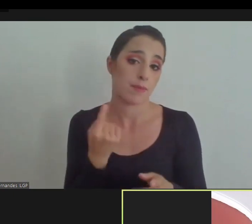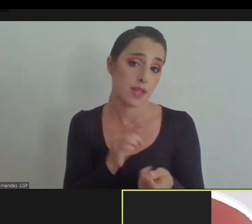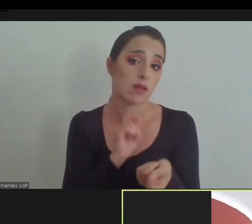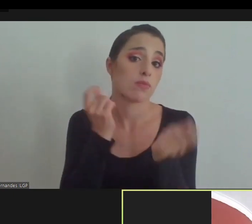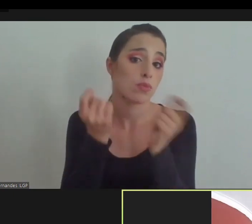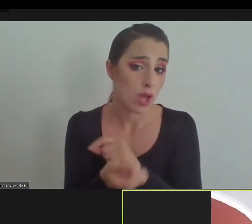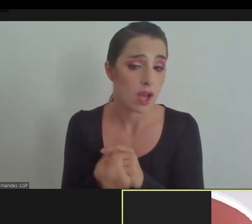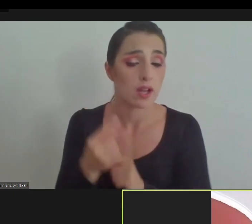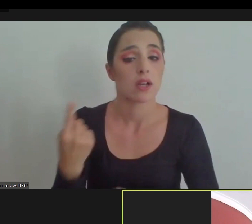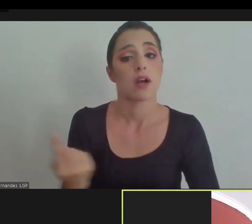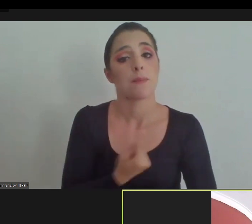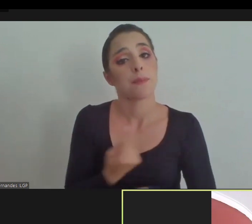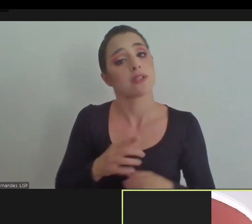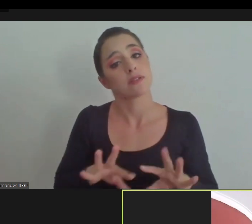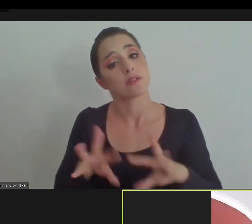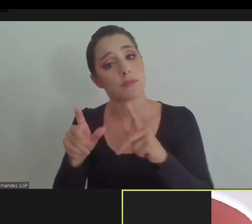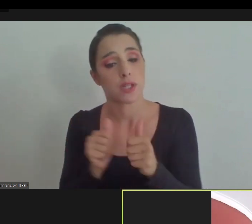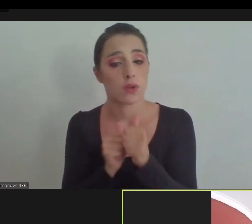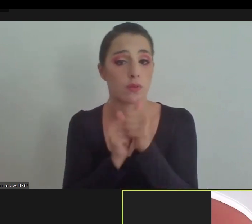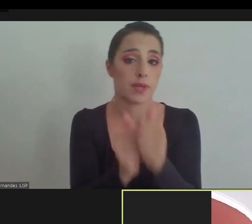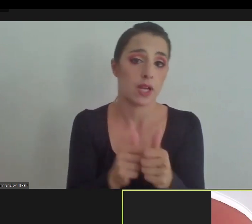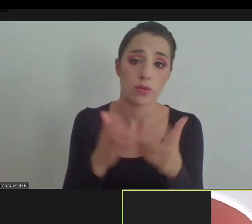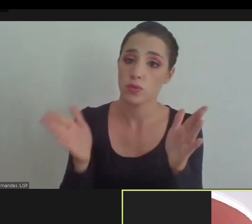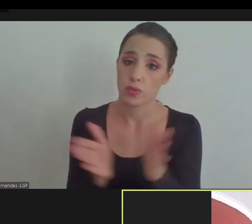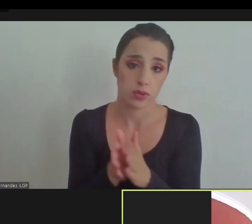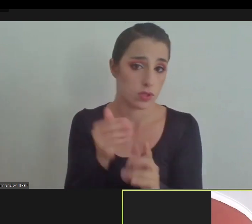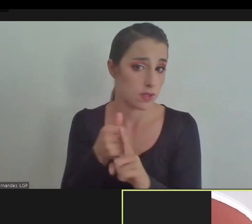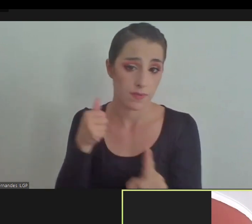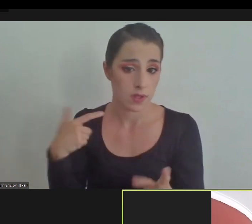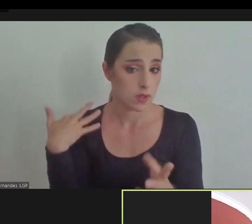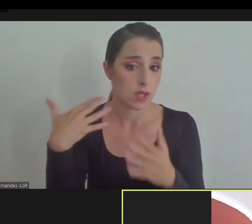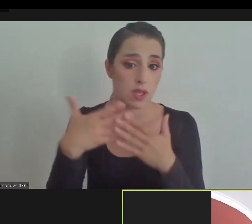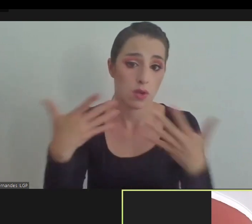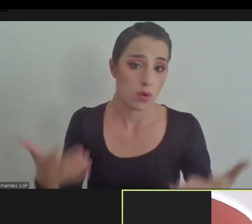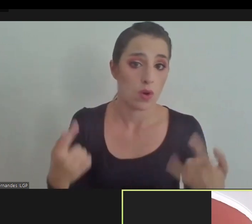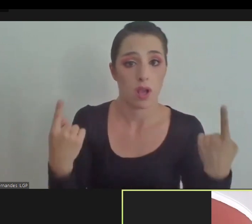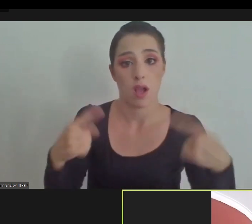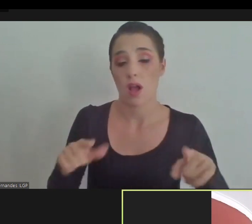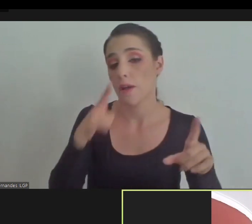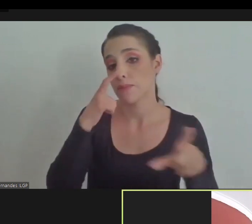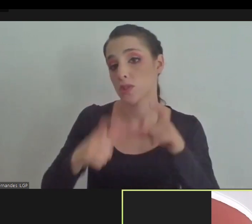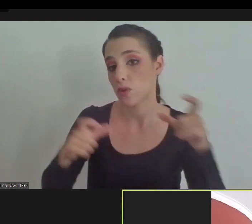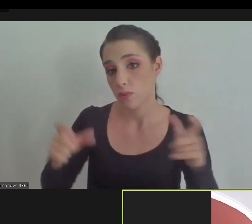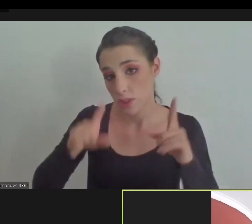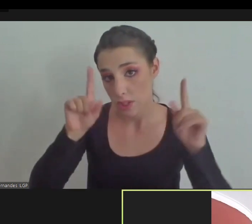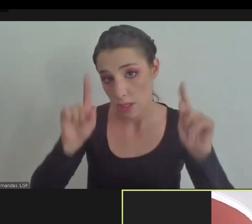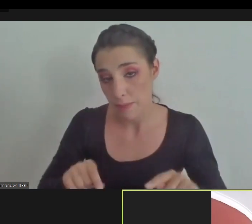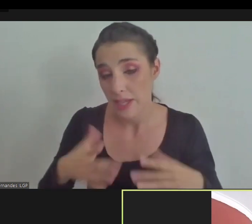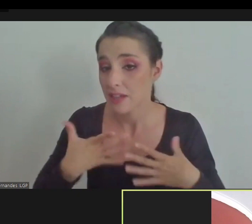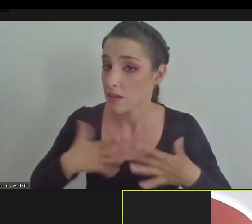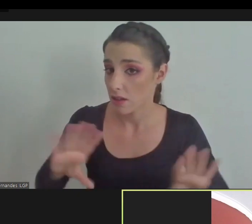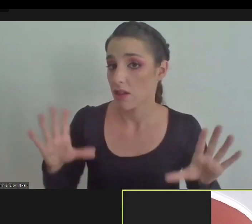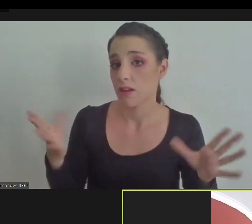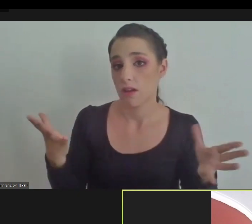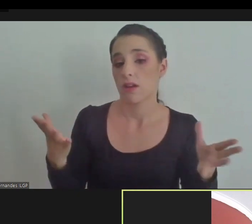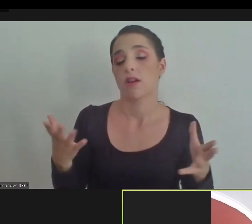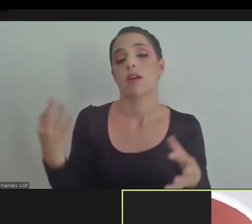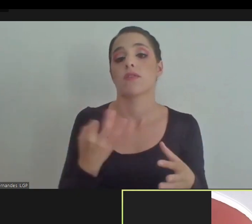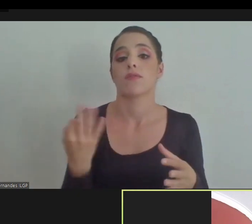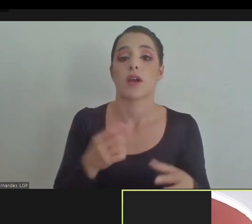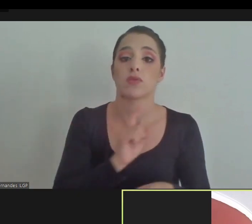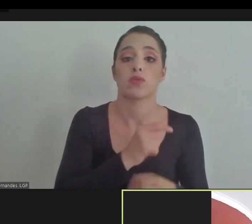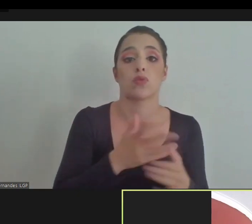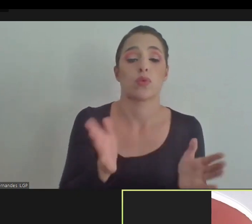e acompanhar todos esses desafios que o cidadão almeja, que os cidadãos desejam, que os utentes